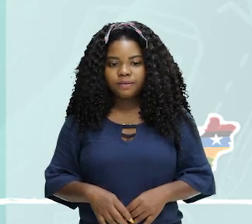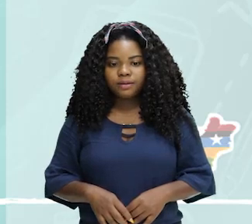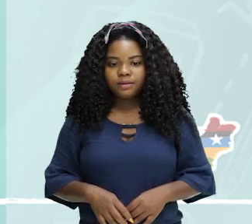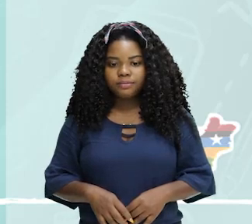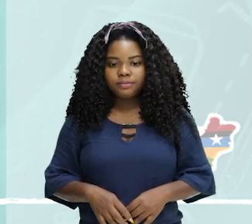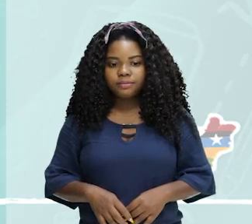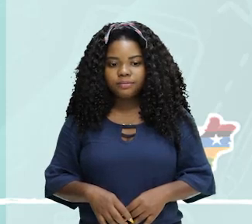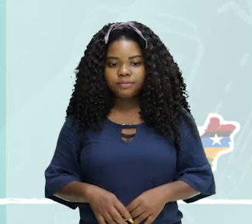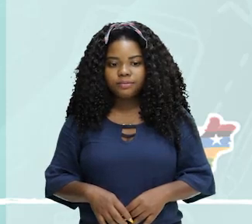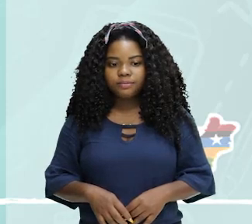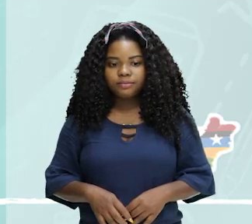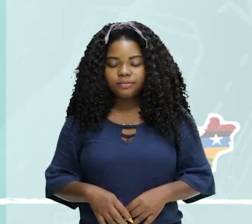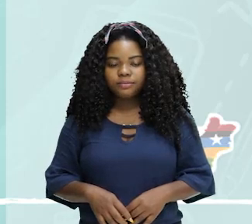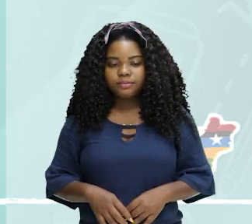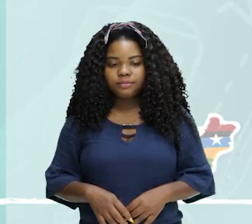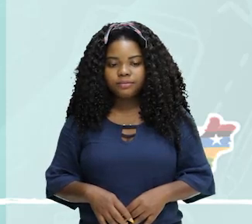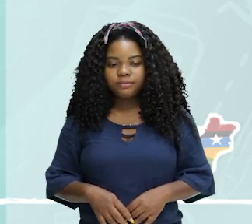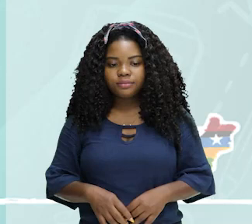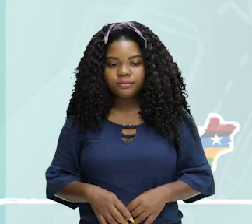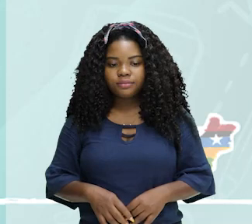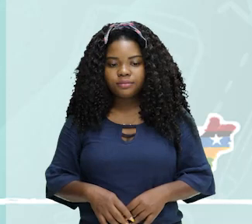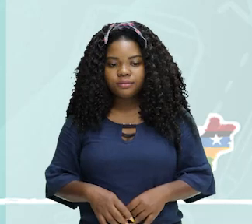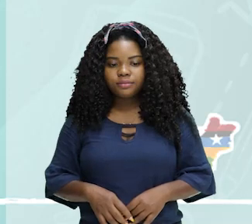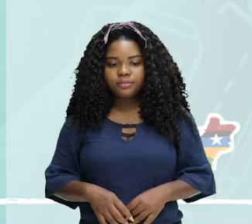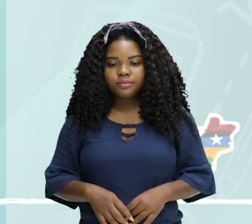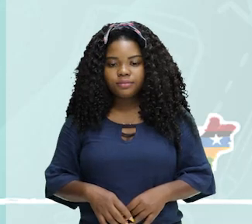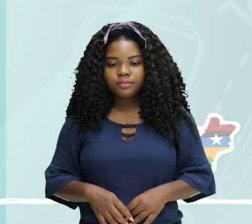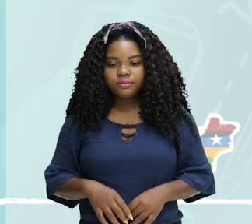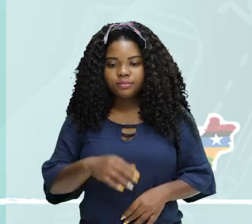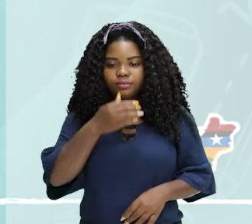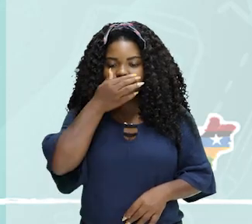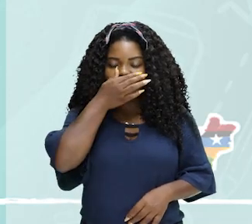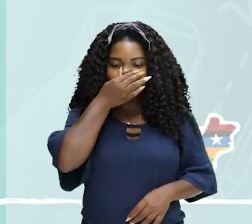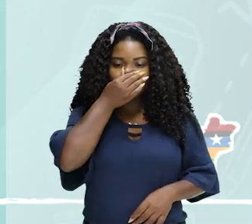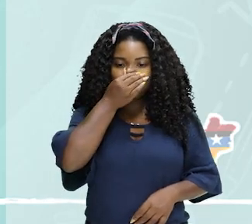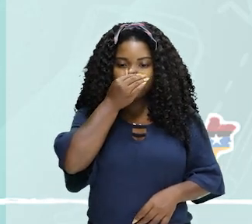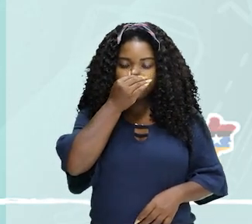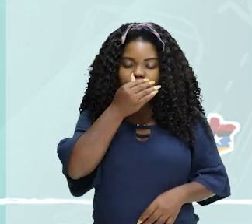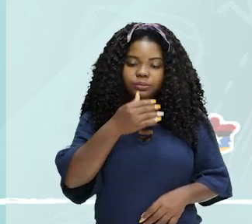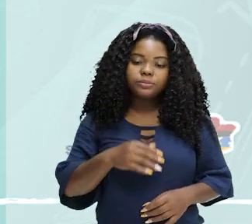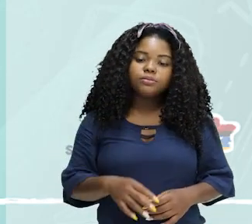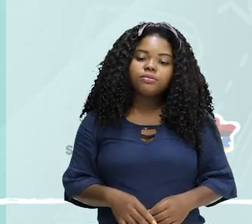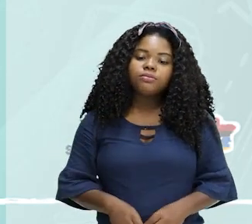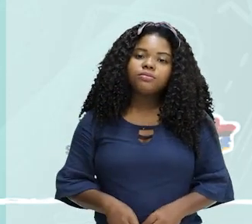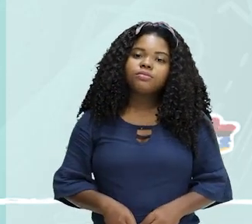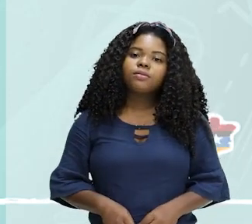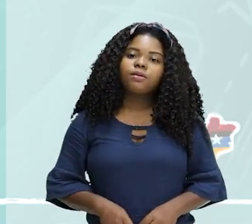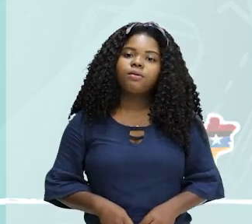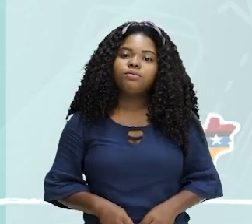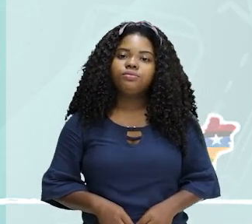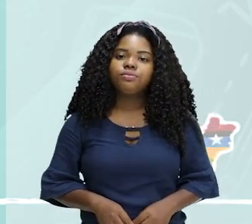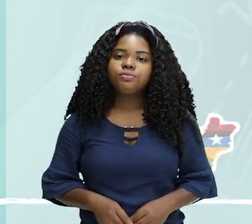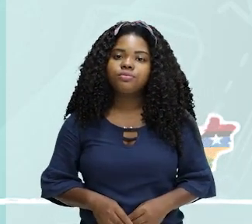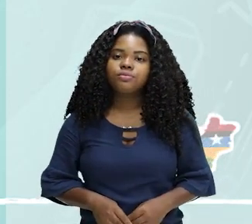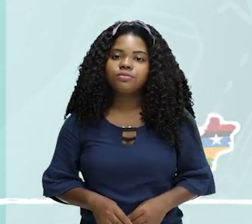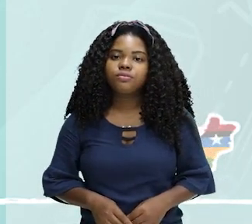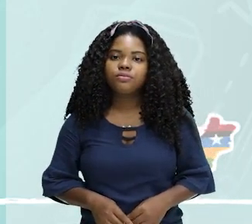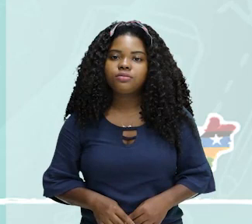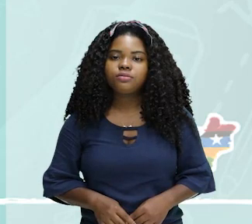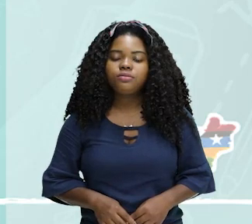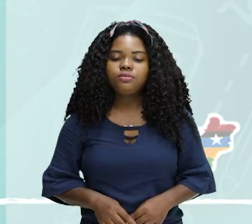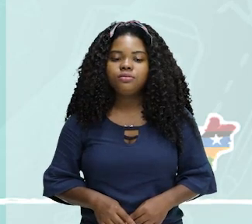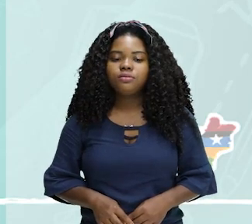biólogo. Essas mudas apresentam raízes fasciculadas, nervuras paralelas e